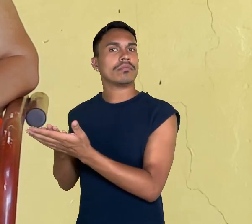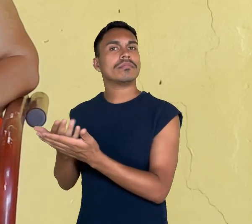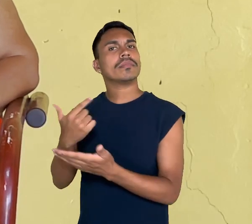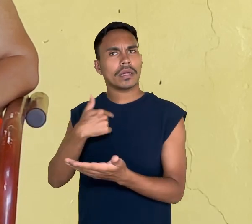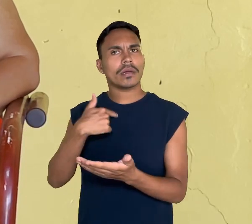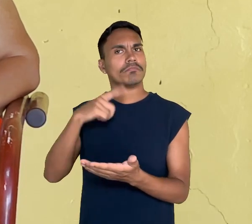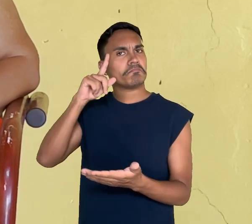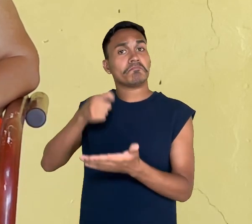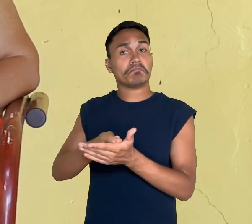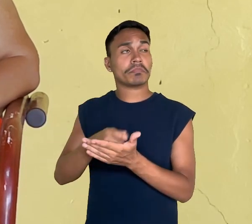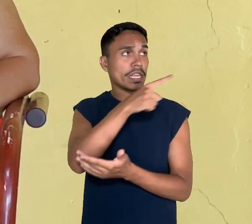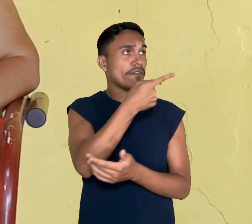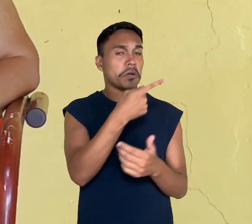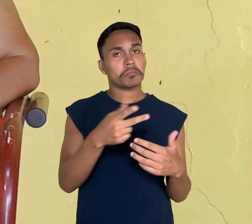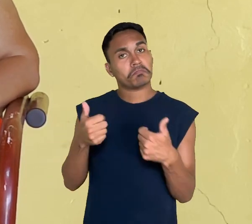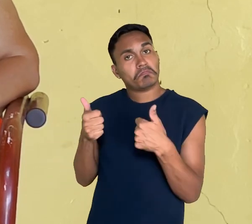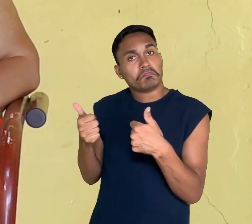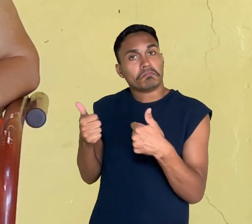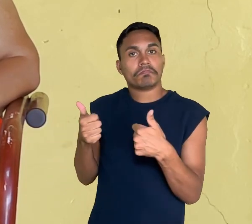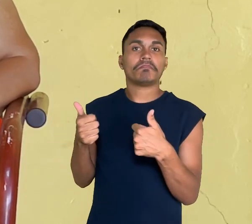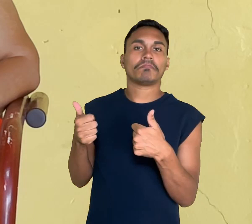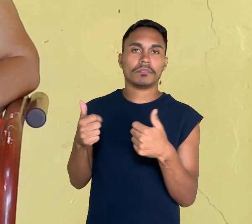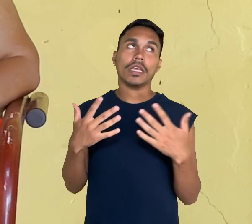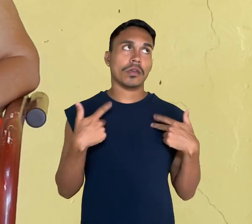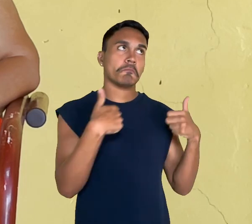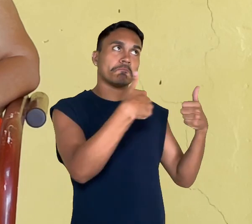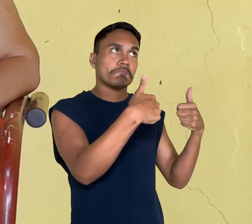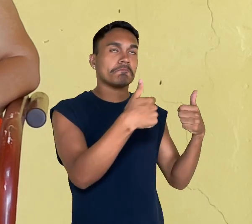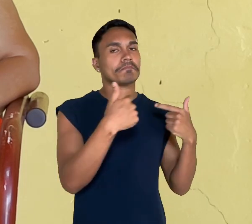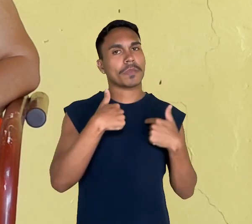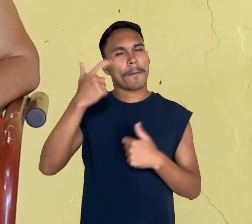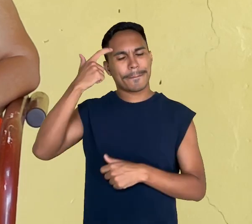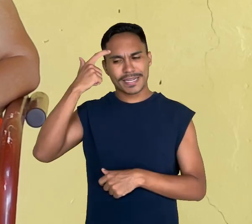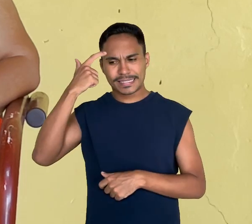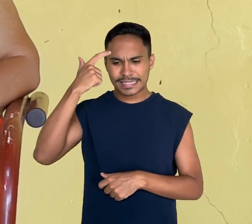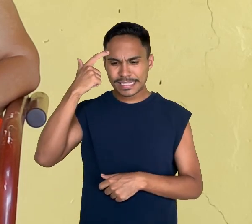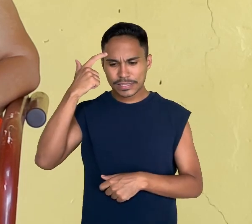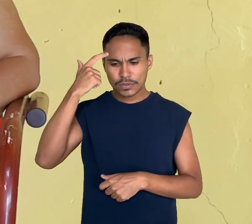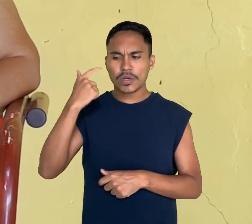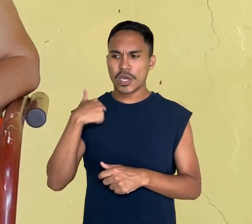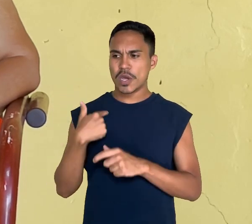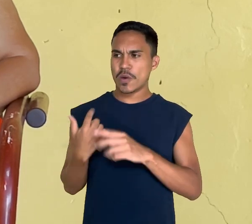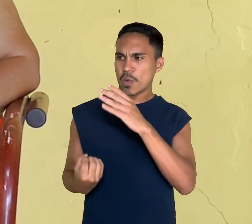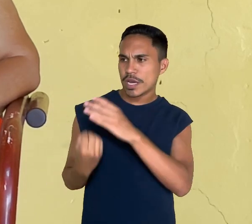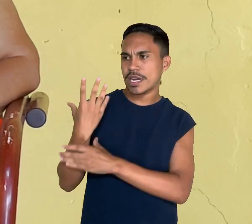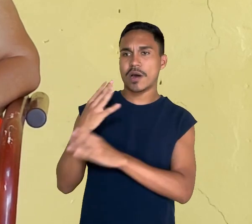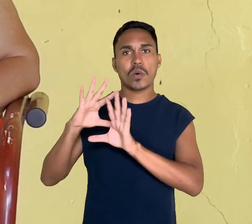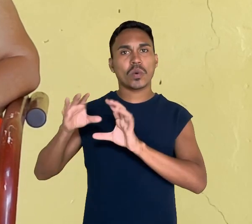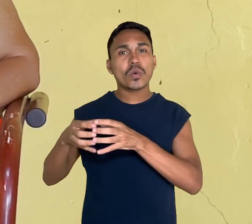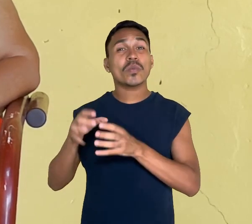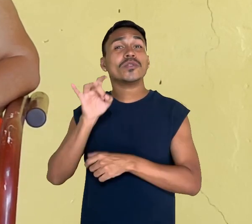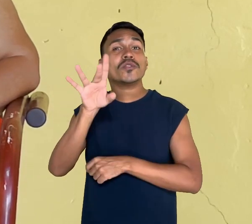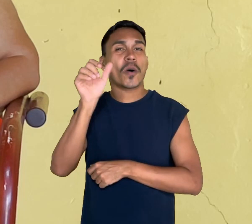determinada que eu ia e ele falou, tudo bem, filha, pois vai. Aí eu já saí pensando, eu digo, eu vou fazer um grupo, eu só quero